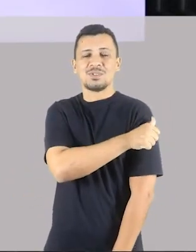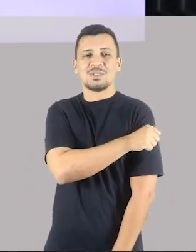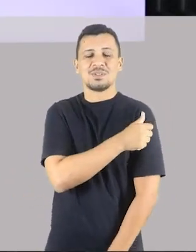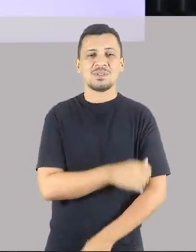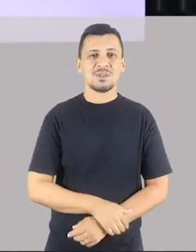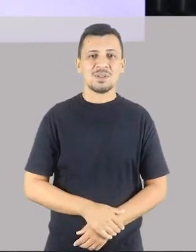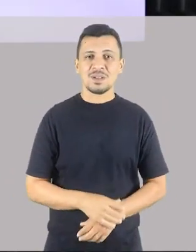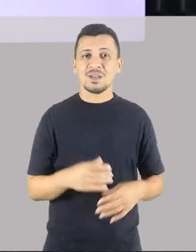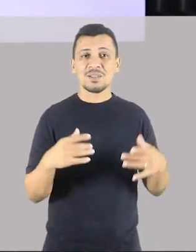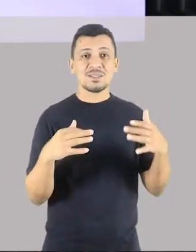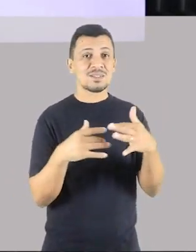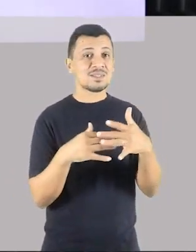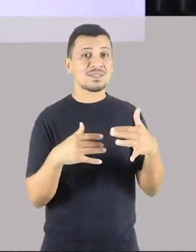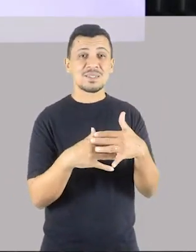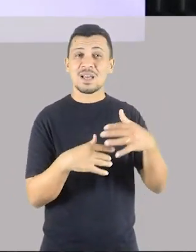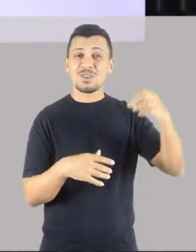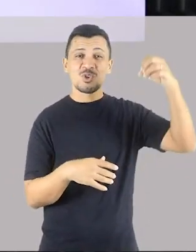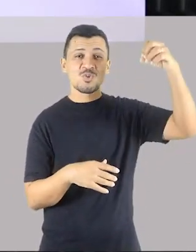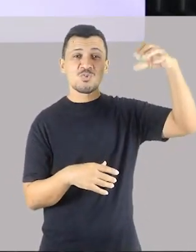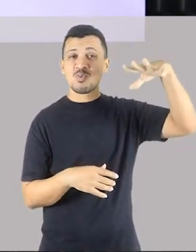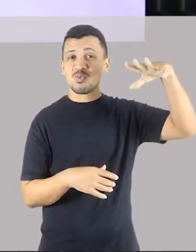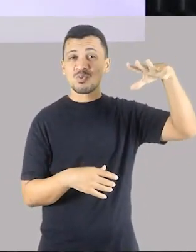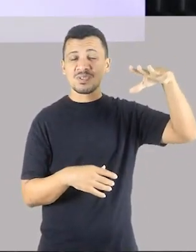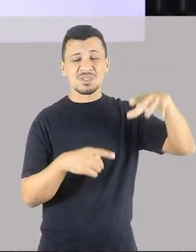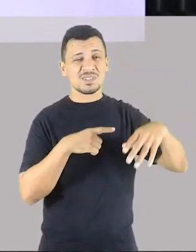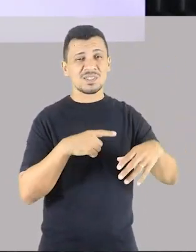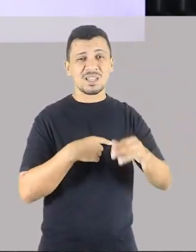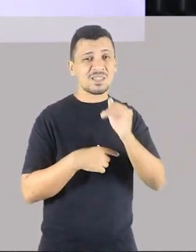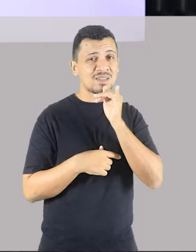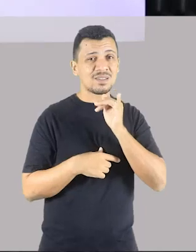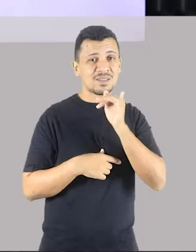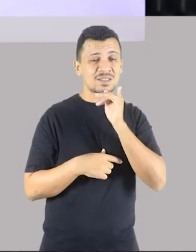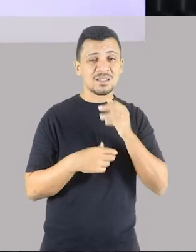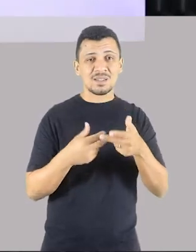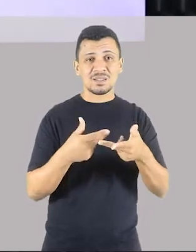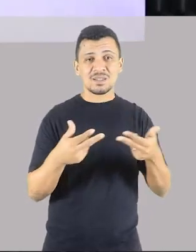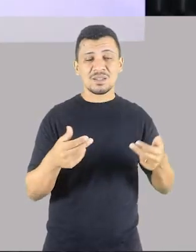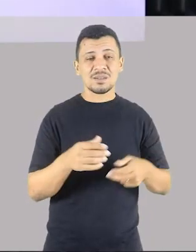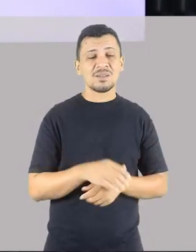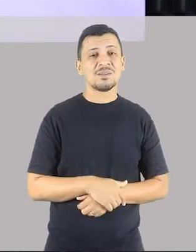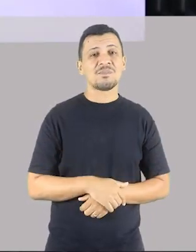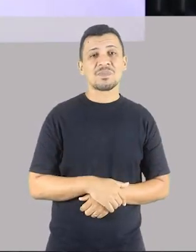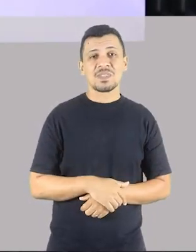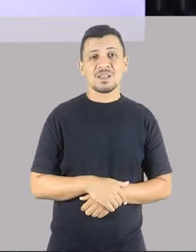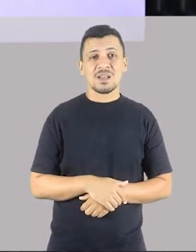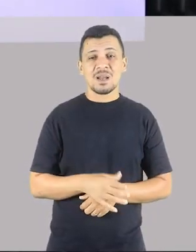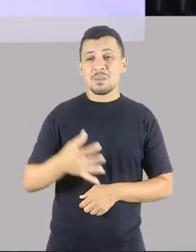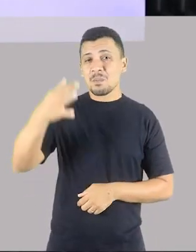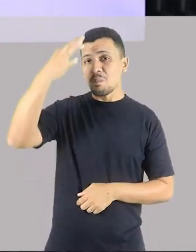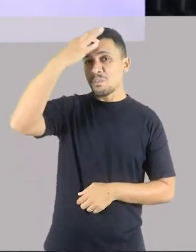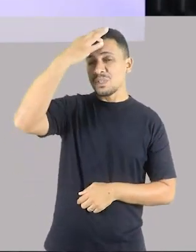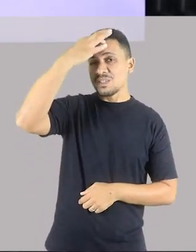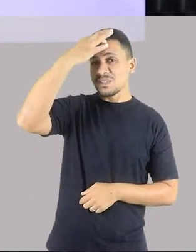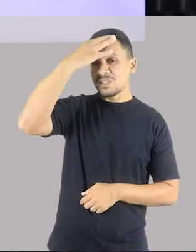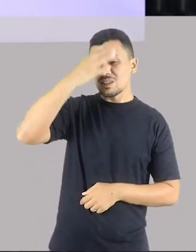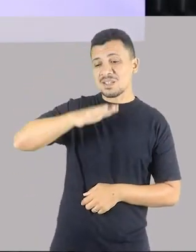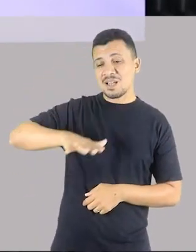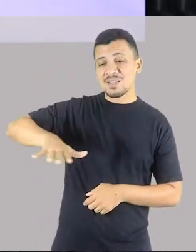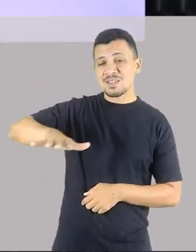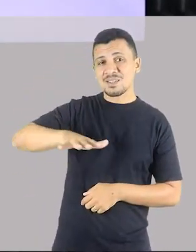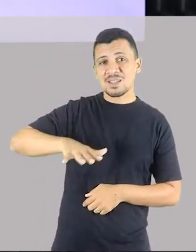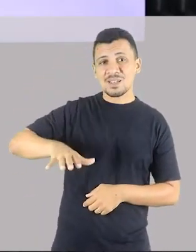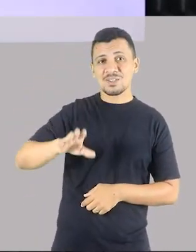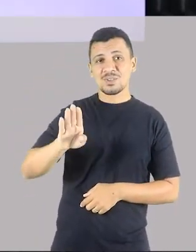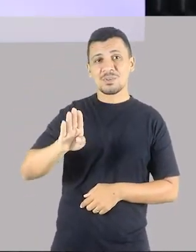tem vários exemplos de, tá? A Princesa da Baixada, né? Que é uma cidade,